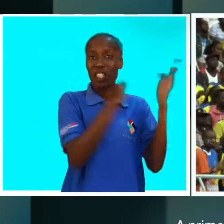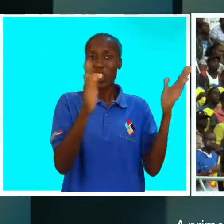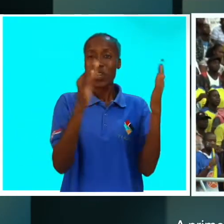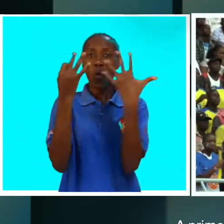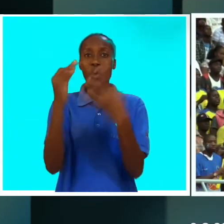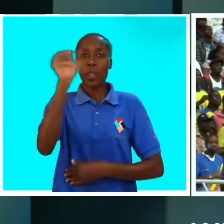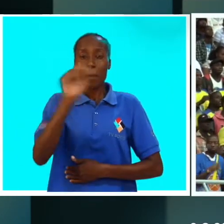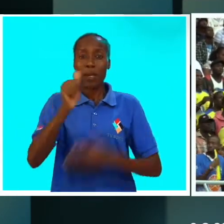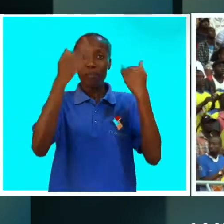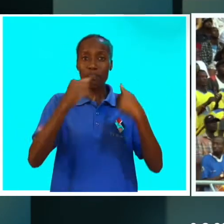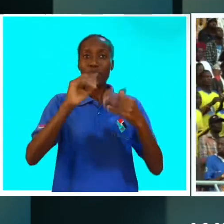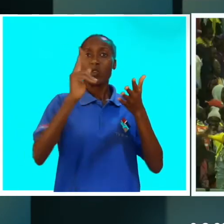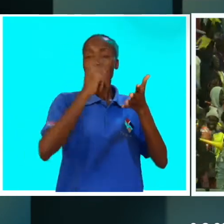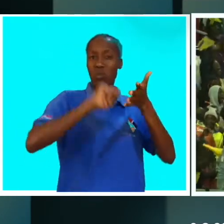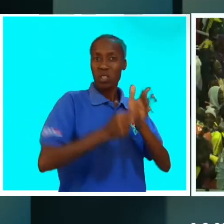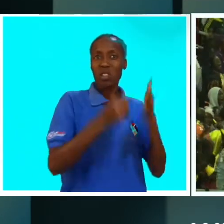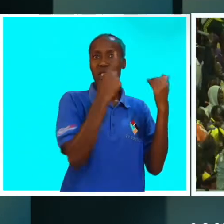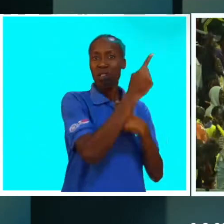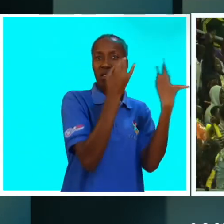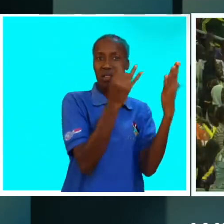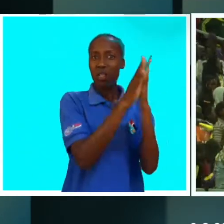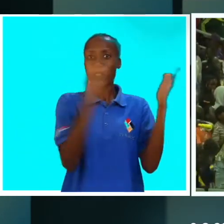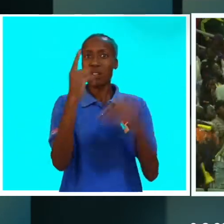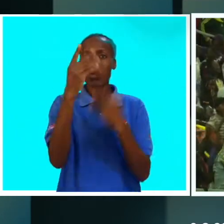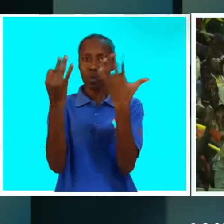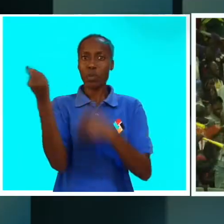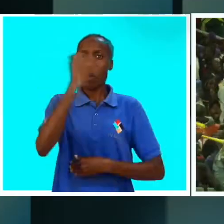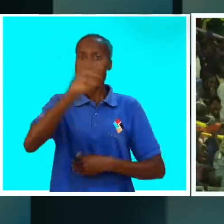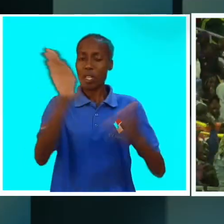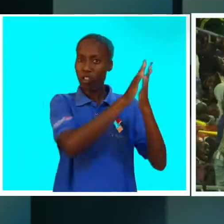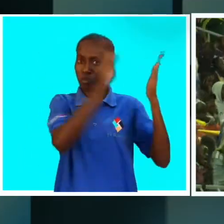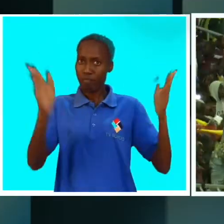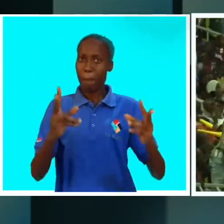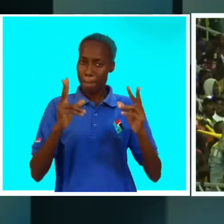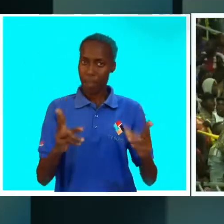8 de abril e a segunda entre 17 e 18 do mesmo mês.